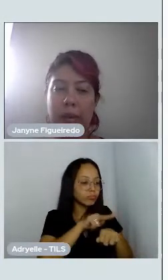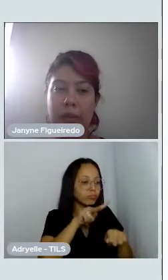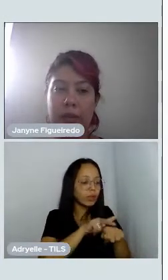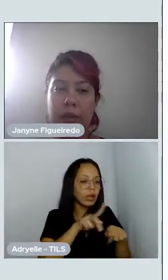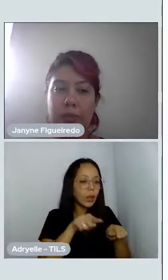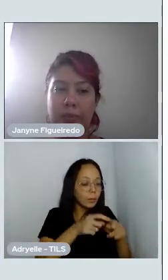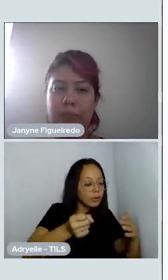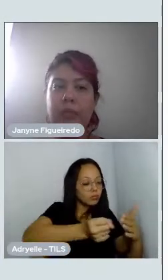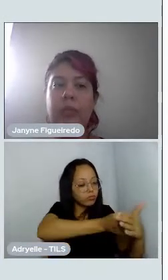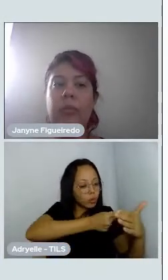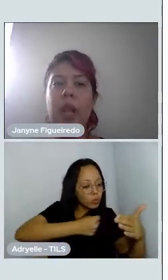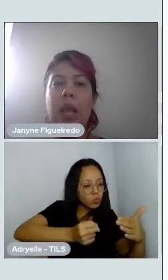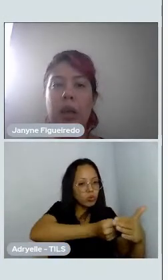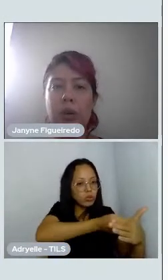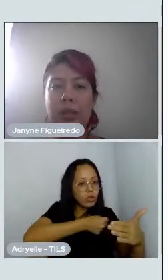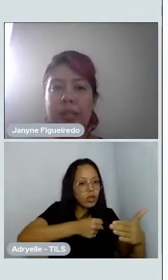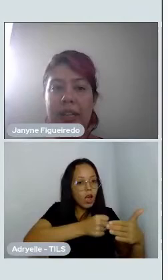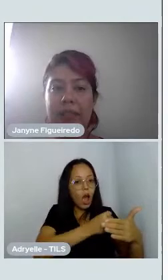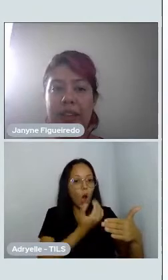dos alimentos.